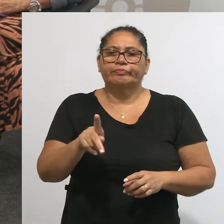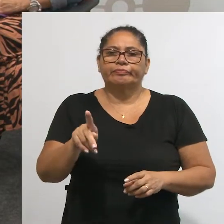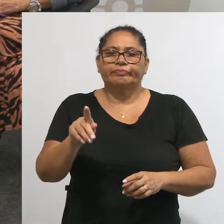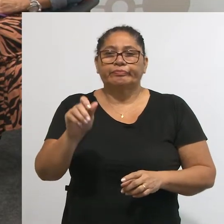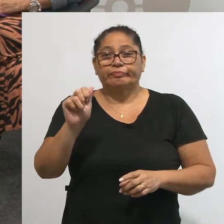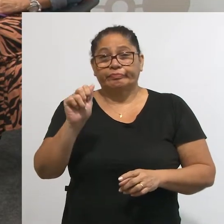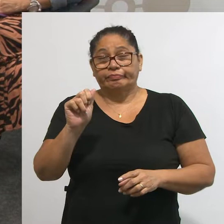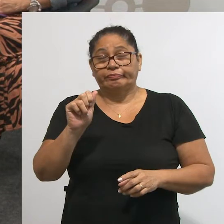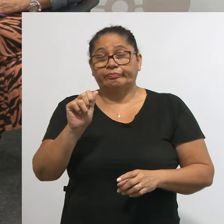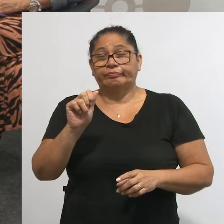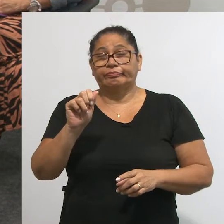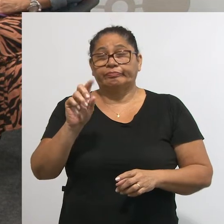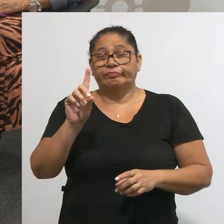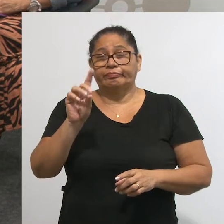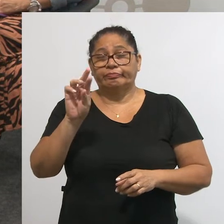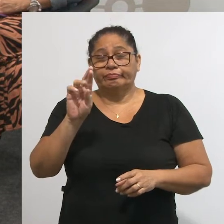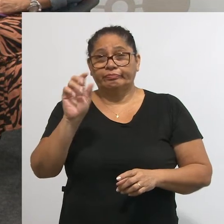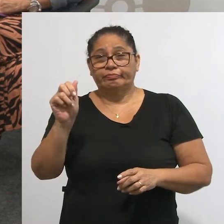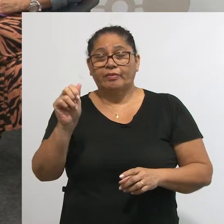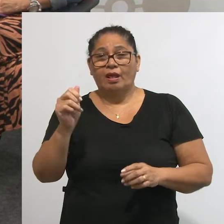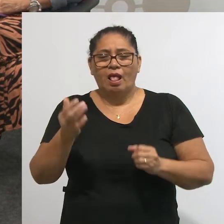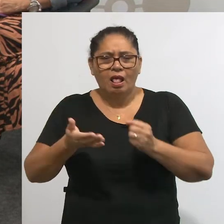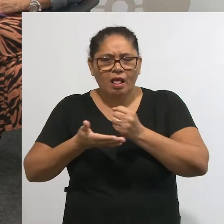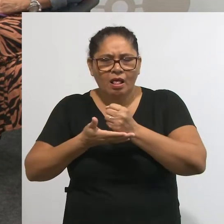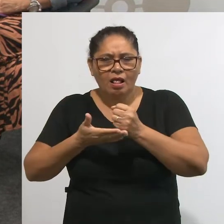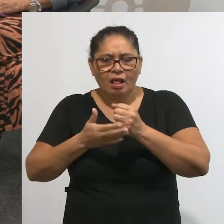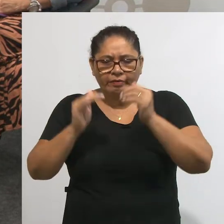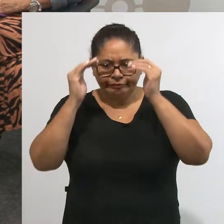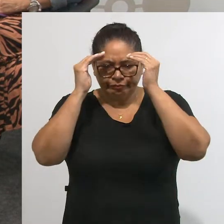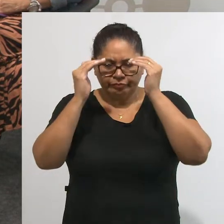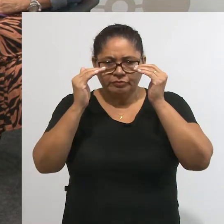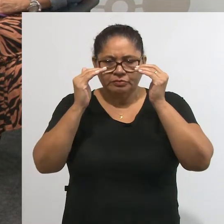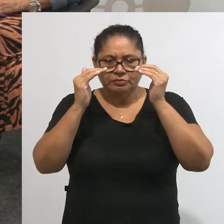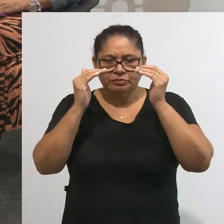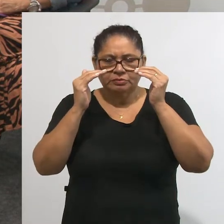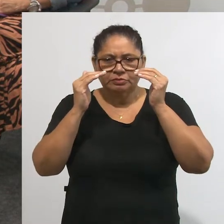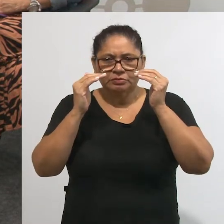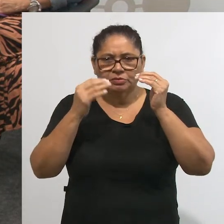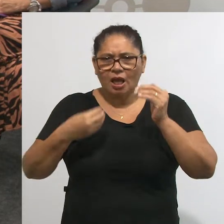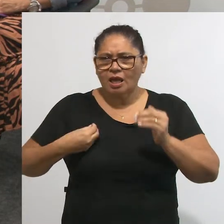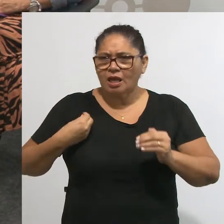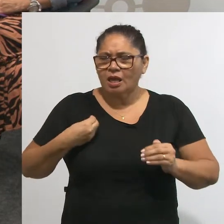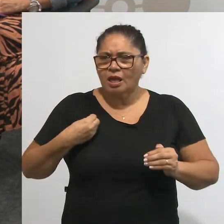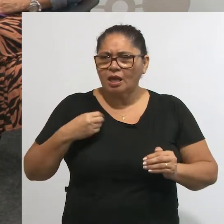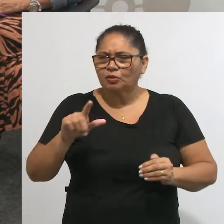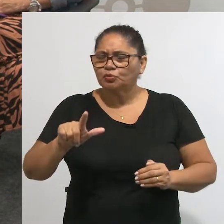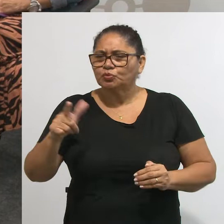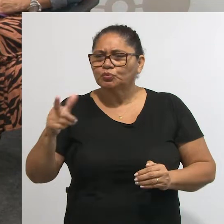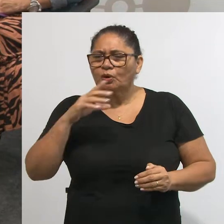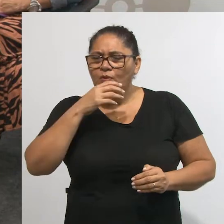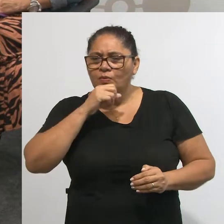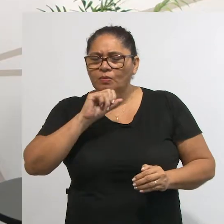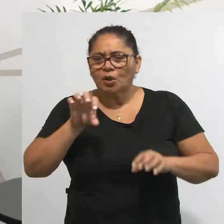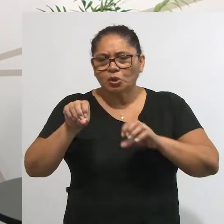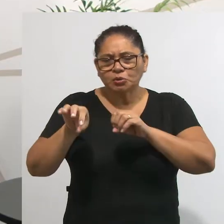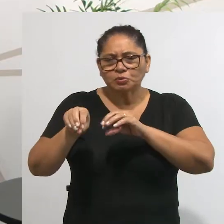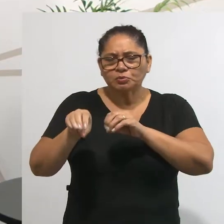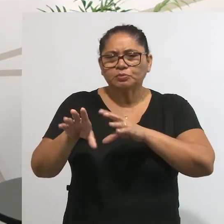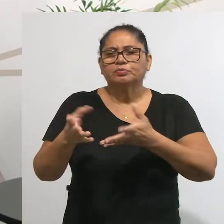falar, é basicamente esse desrespeito à existência do outro. Paulo Freire, ele é um